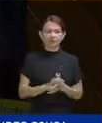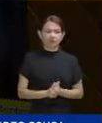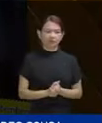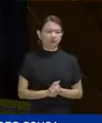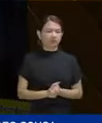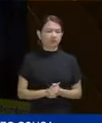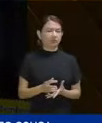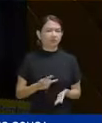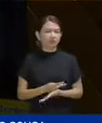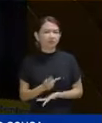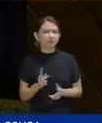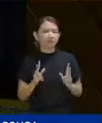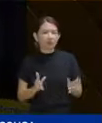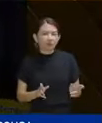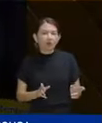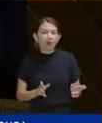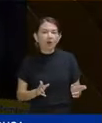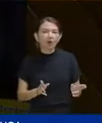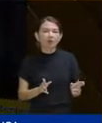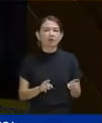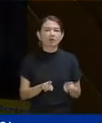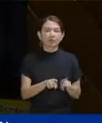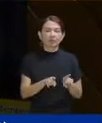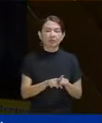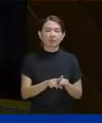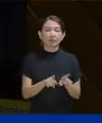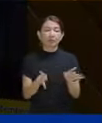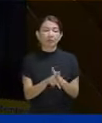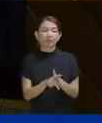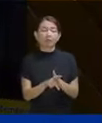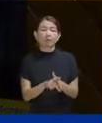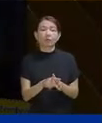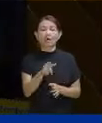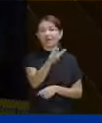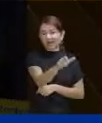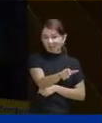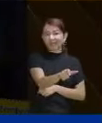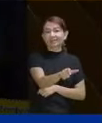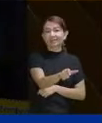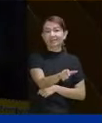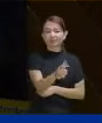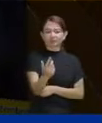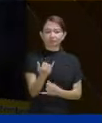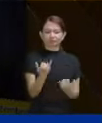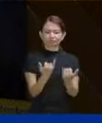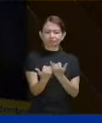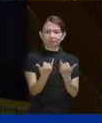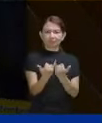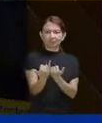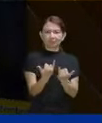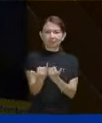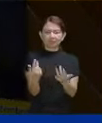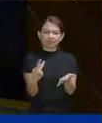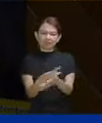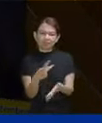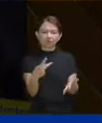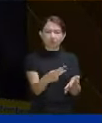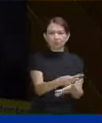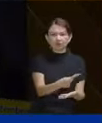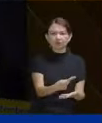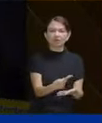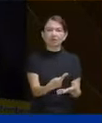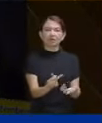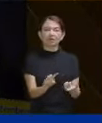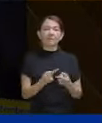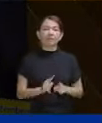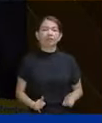mesmos efeitos da decisão sejam estendidos para o seu âmbito jurídico por similitude dos fatos. Ora, tal proposição